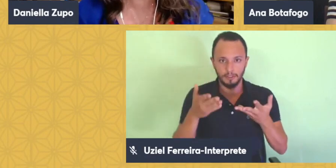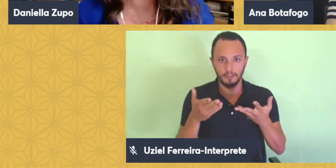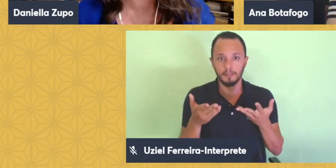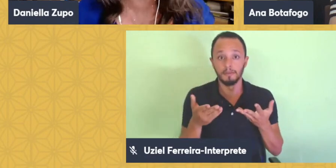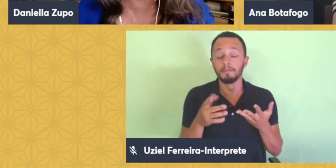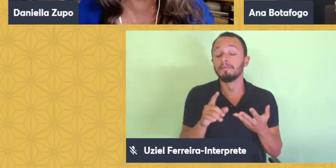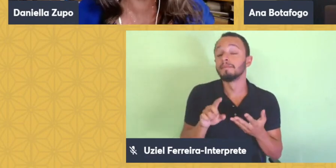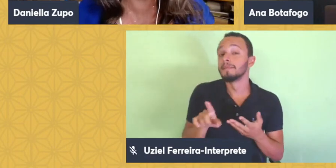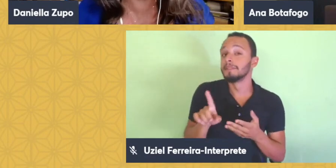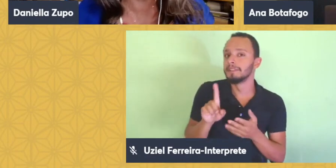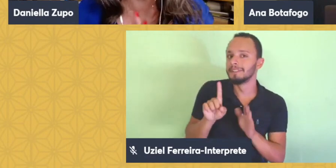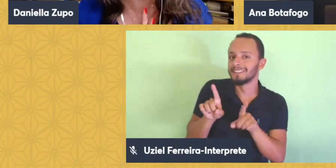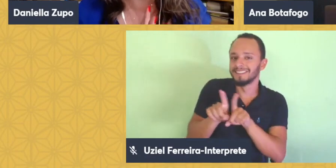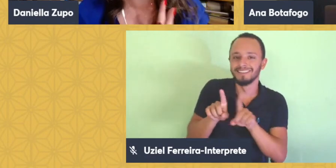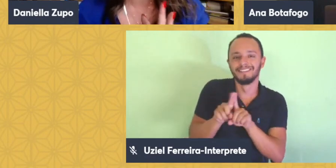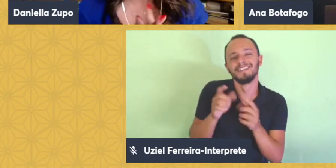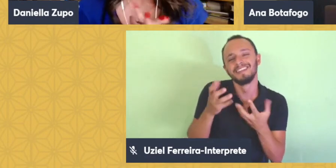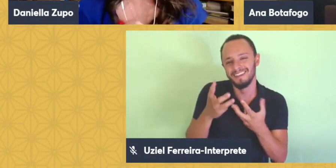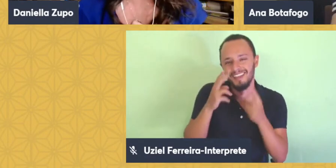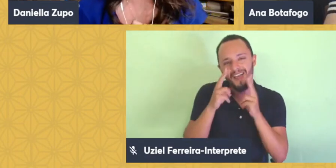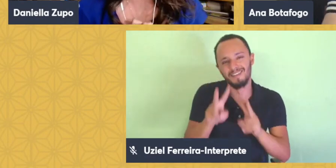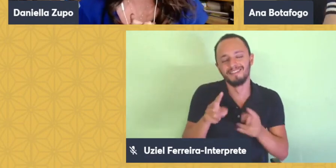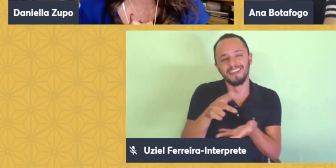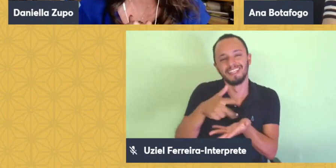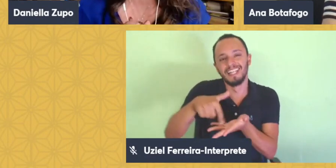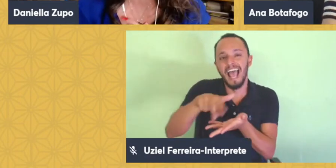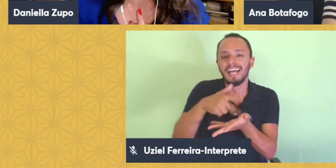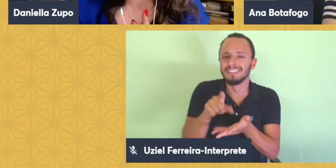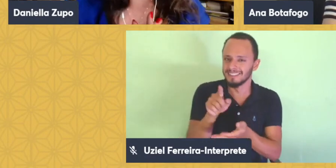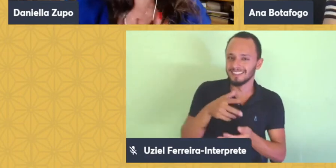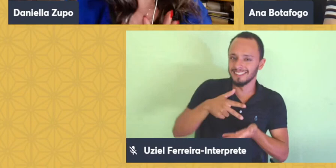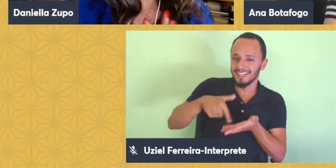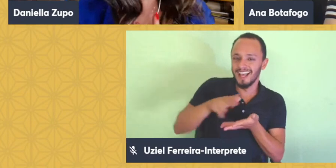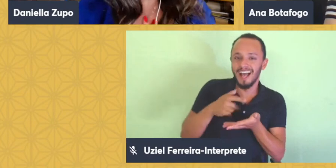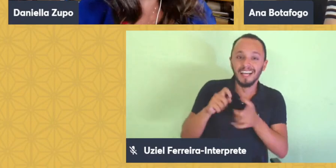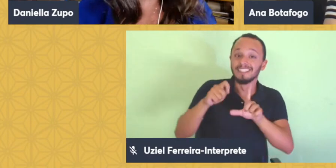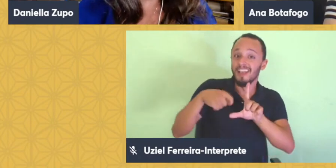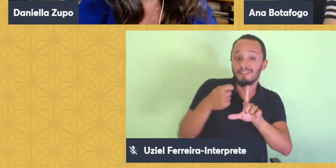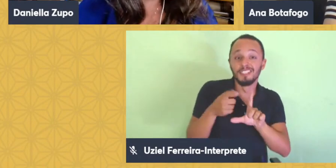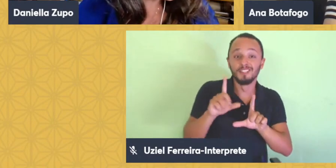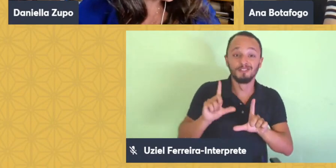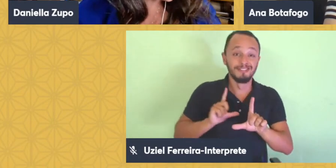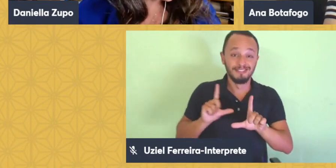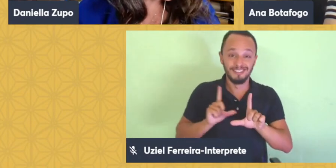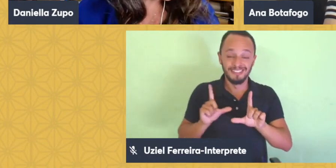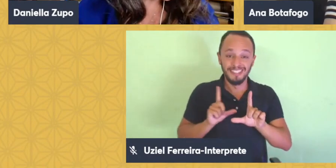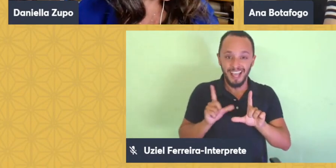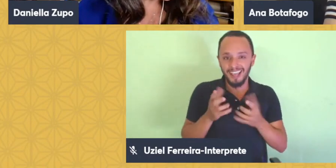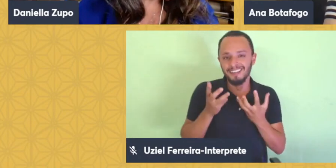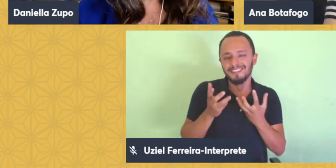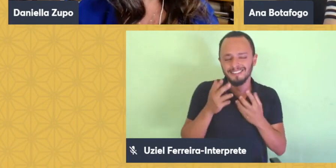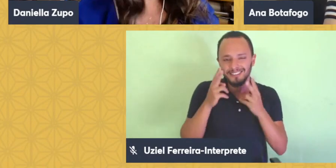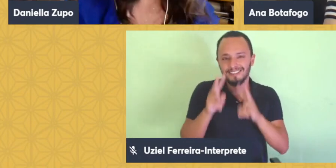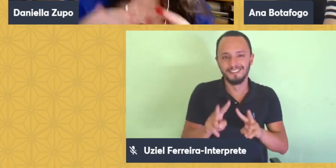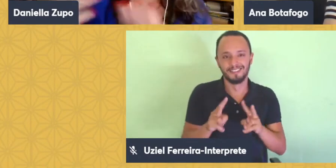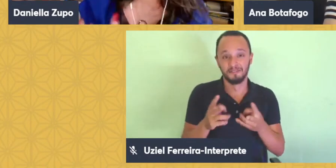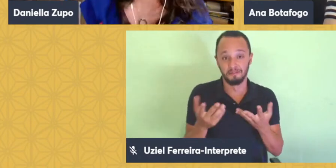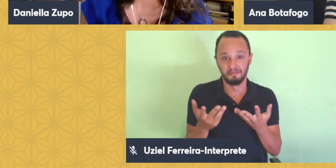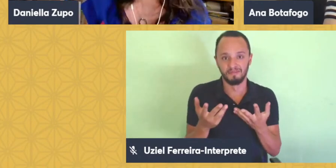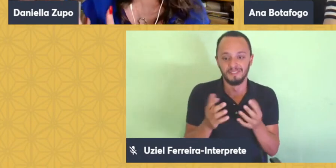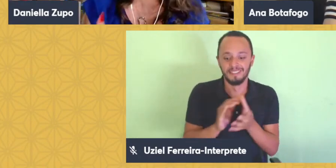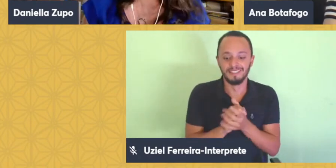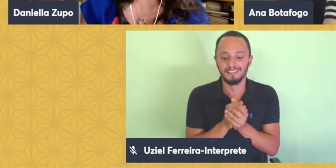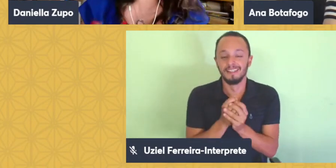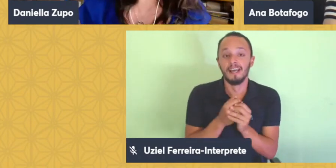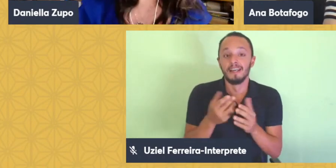querendo se rever dançando um pouco já o dia que a produção para deixar no ponto por favor é a